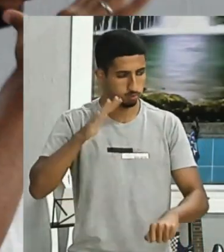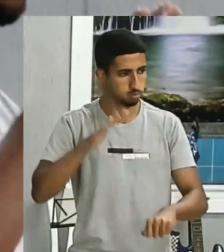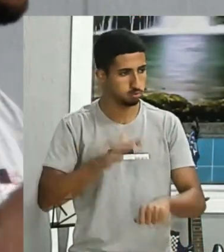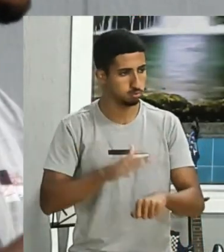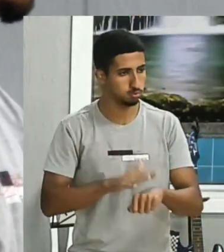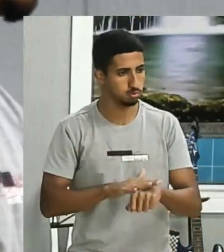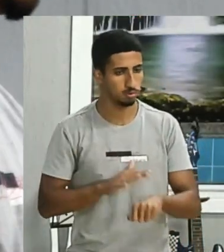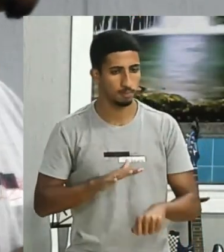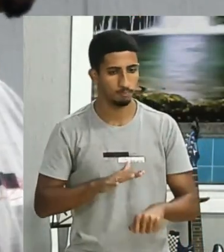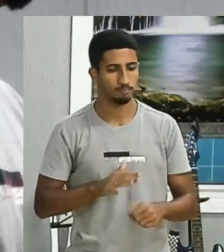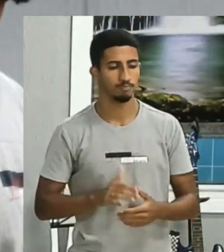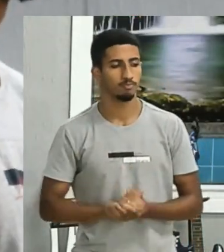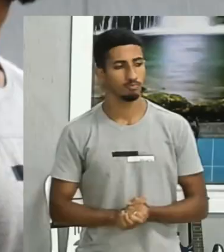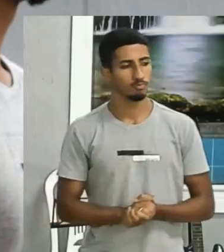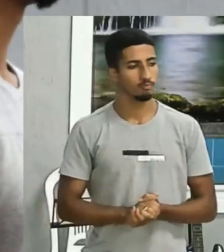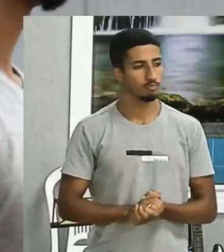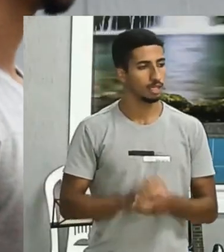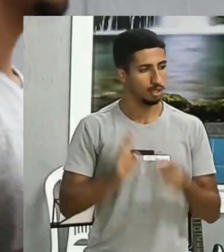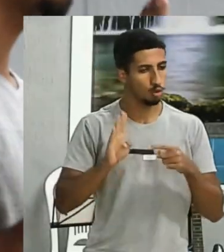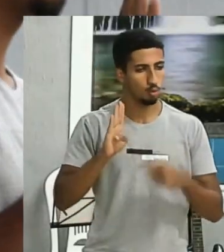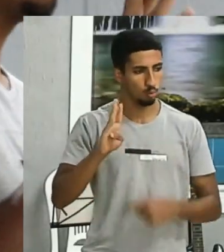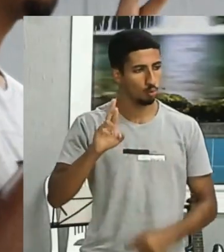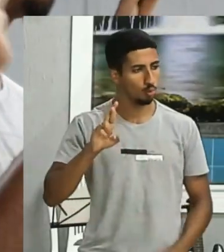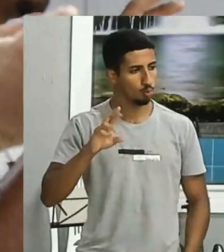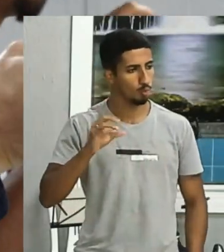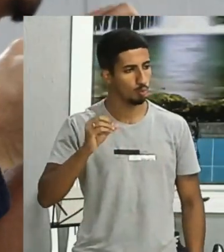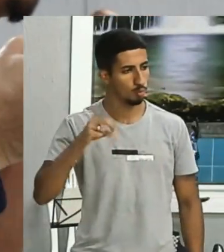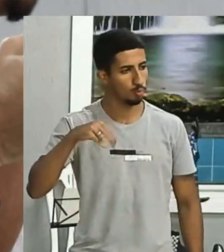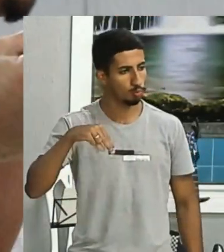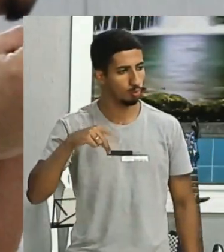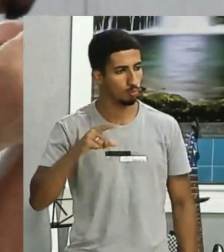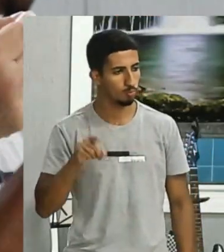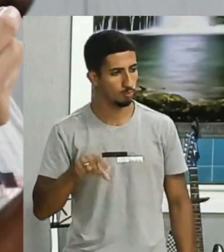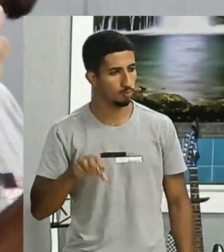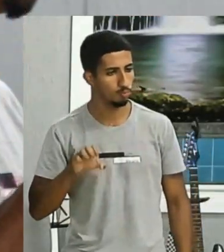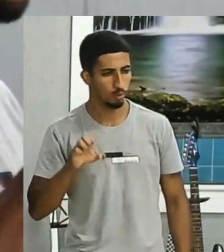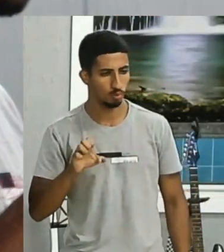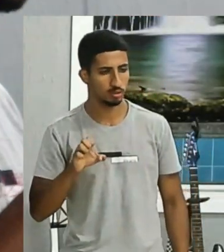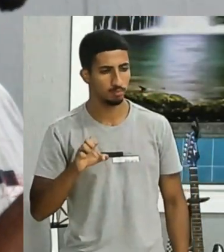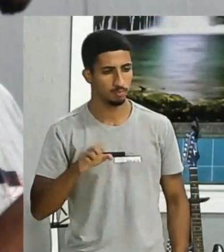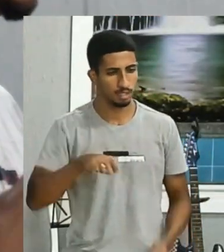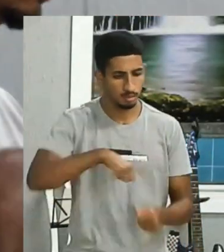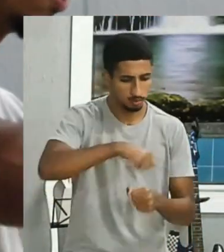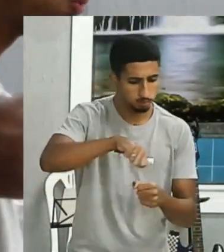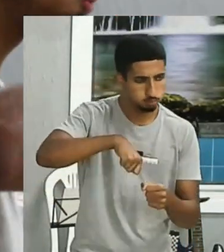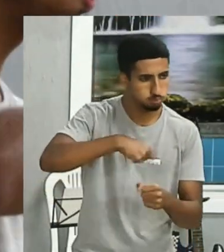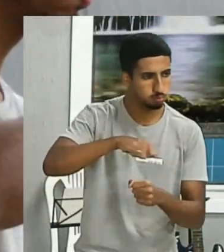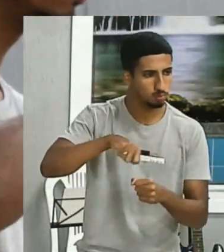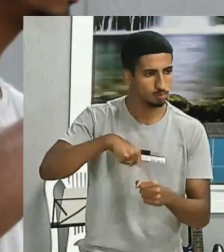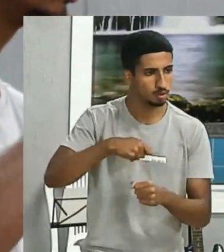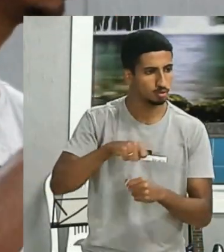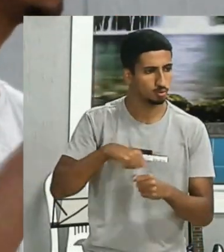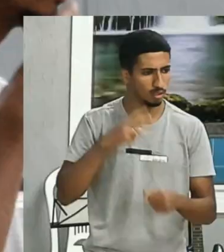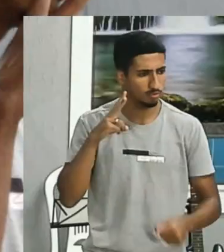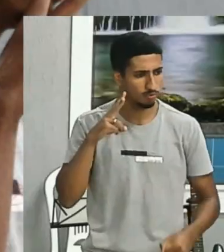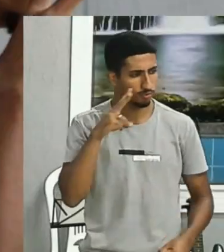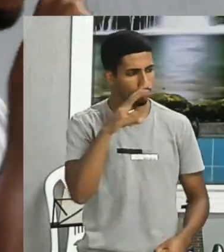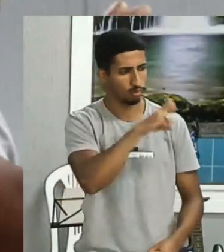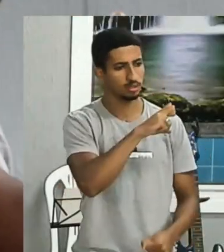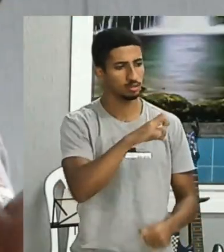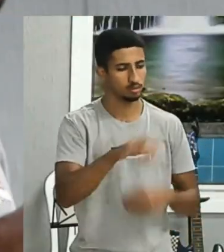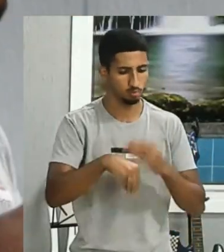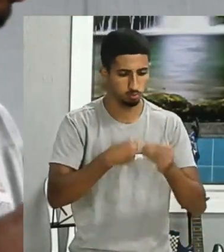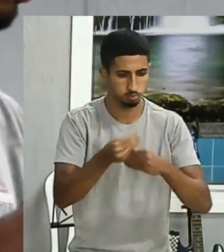O bronze é uma mistura de ferro com cobre. É uma liga. Ferro com